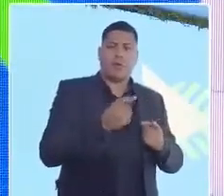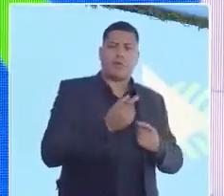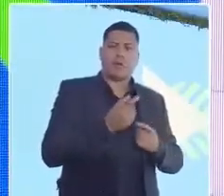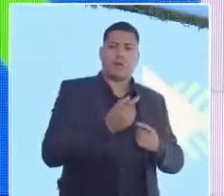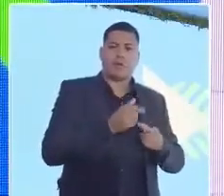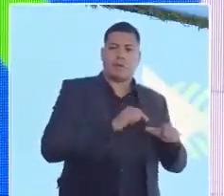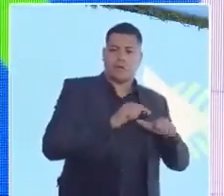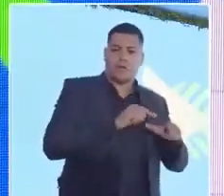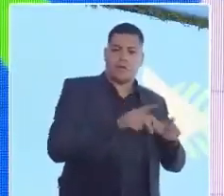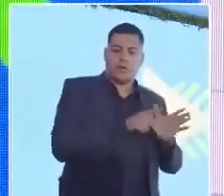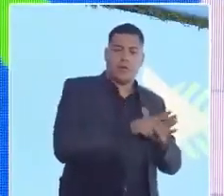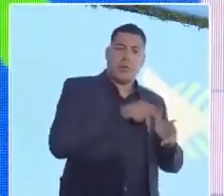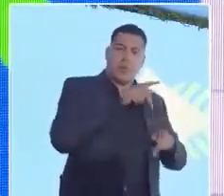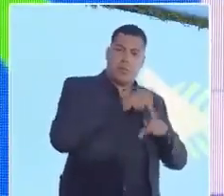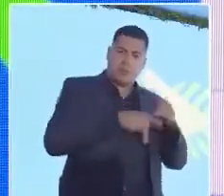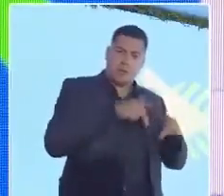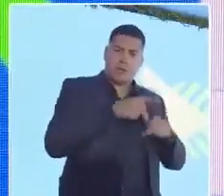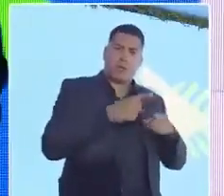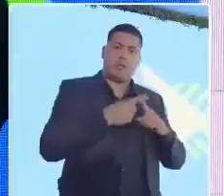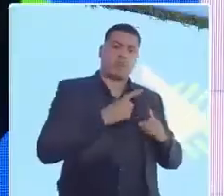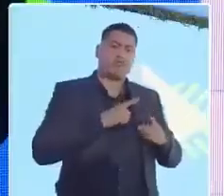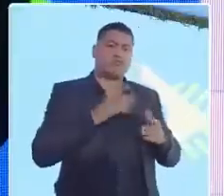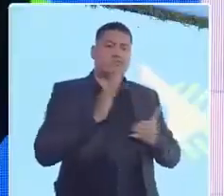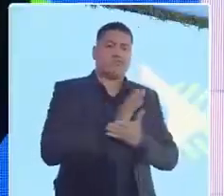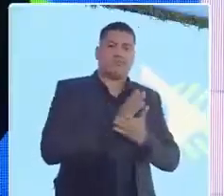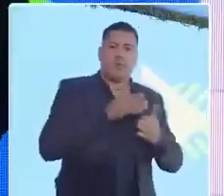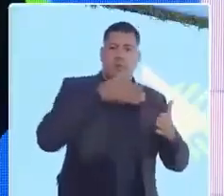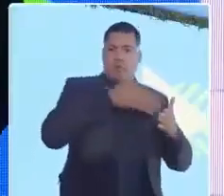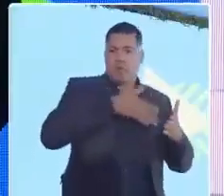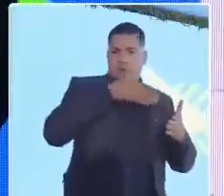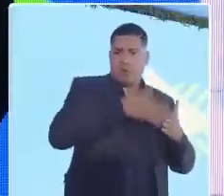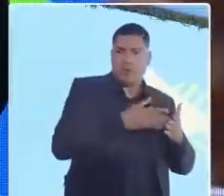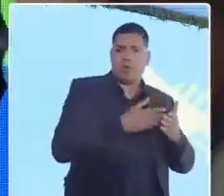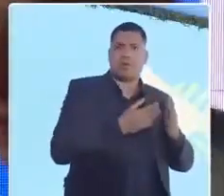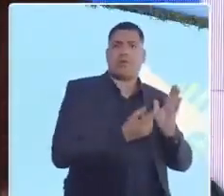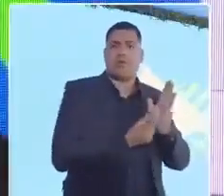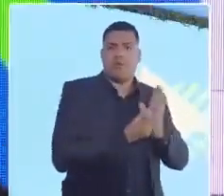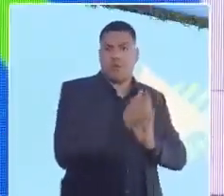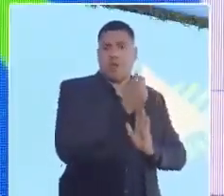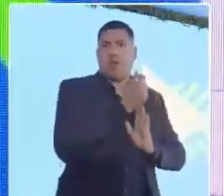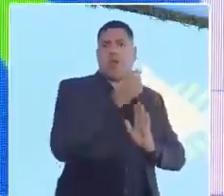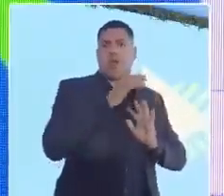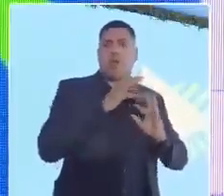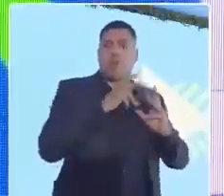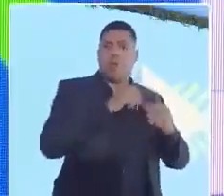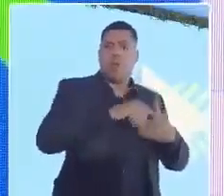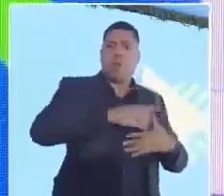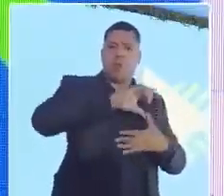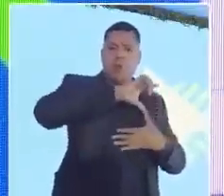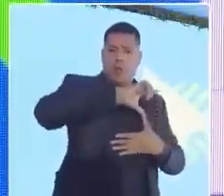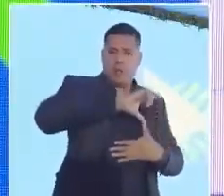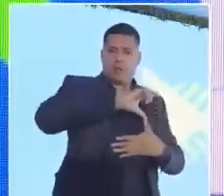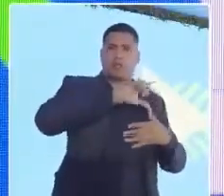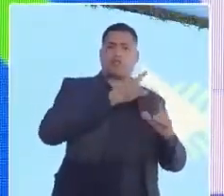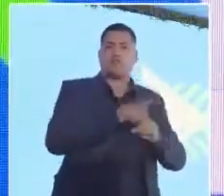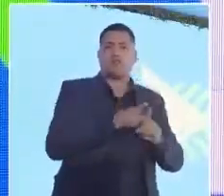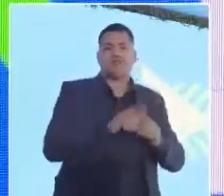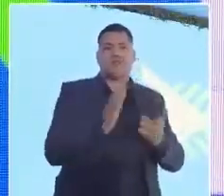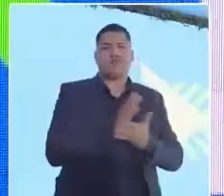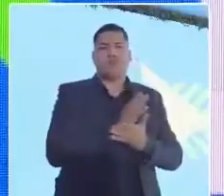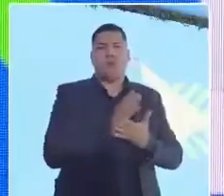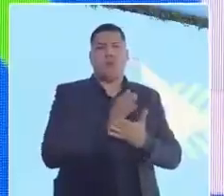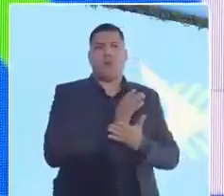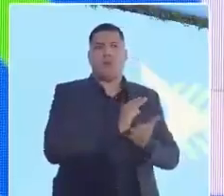que os governos têm restrições fiscais em toda a MCA Latina e a geração de recursos tem sido